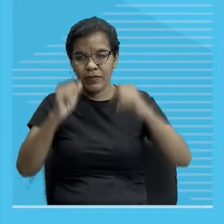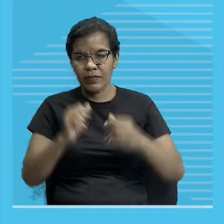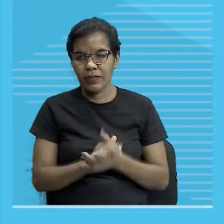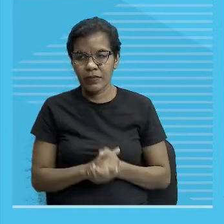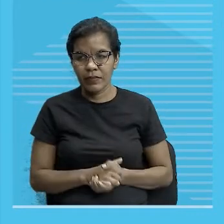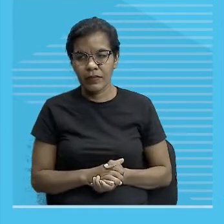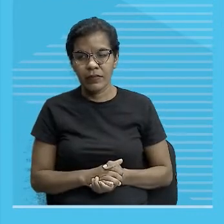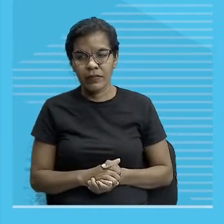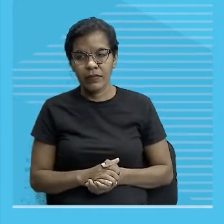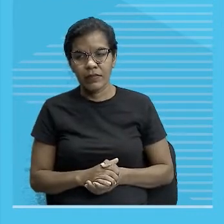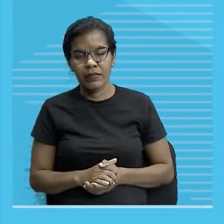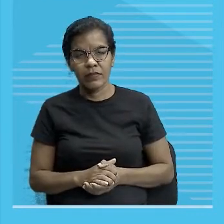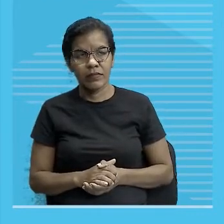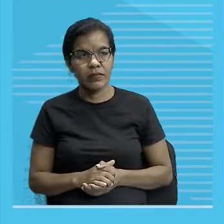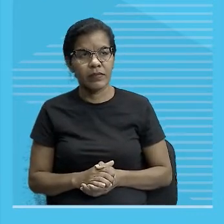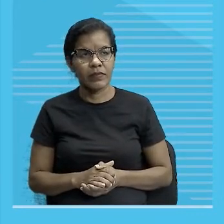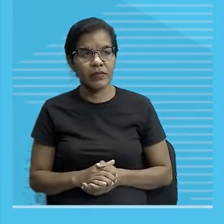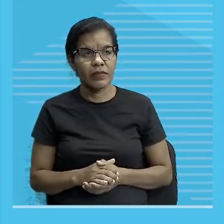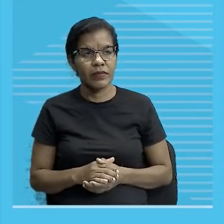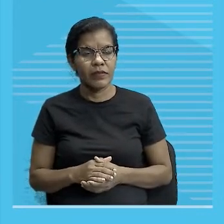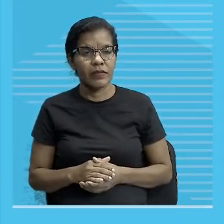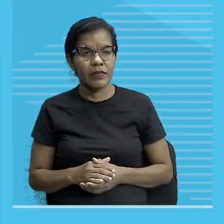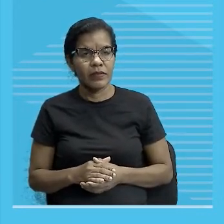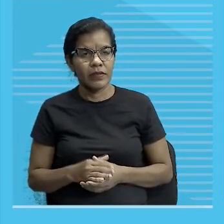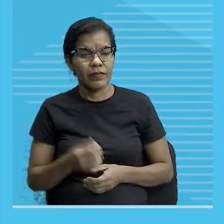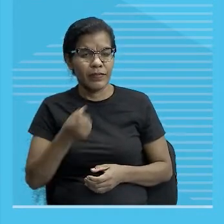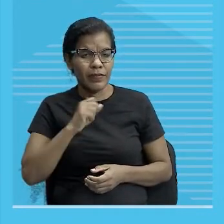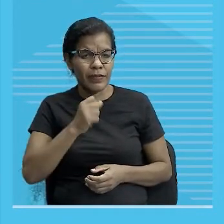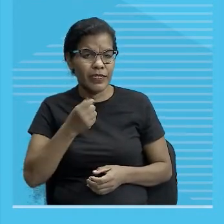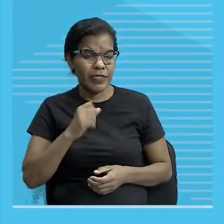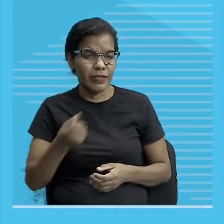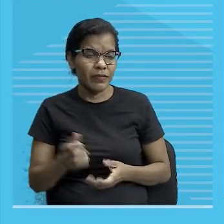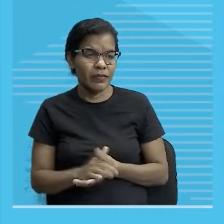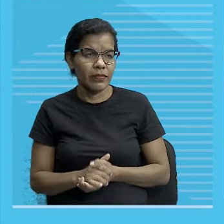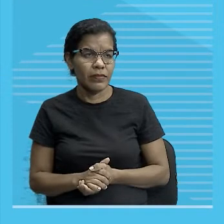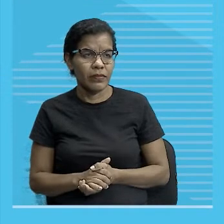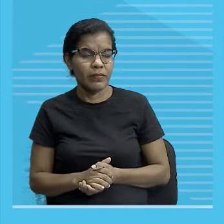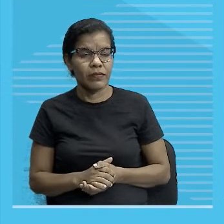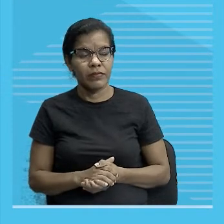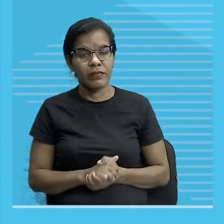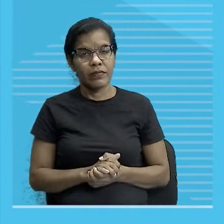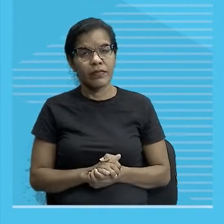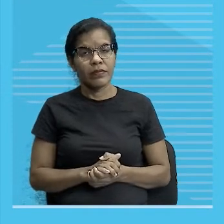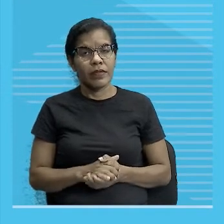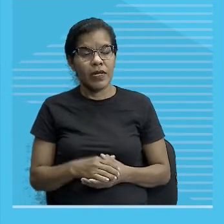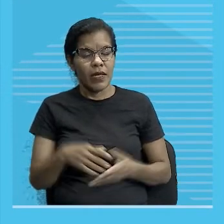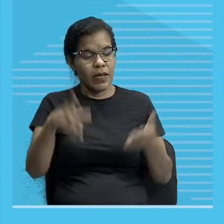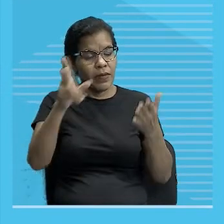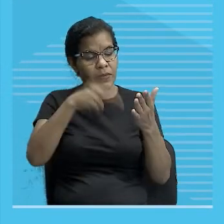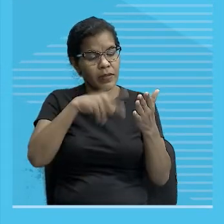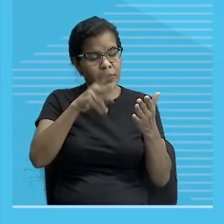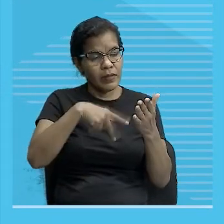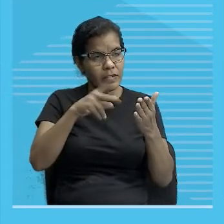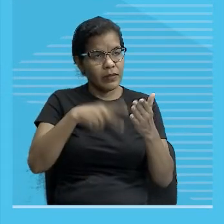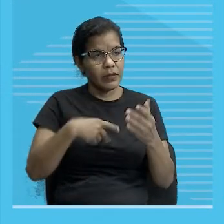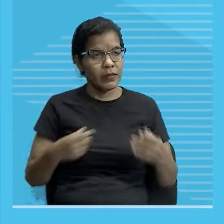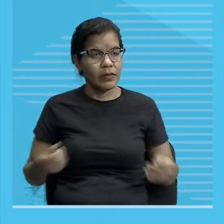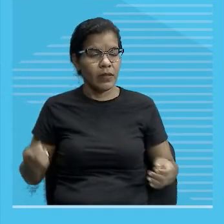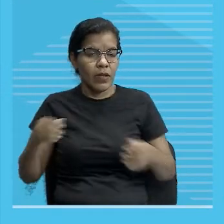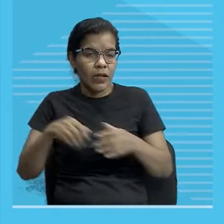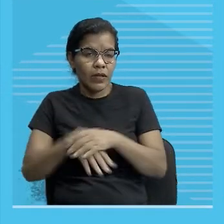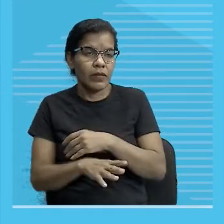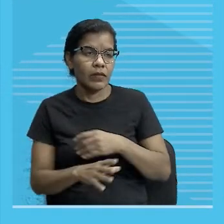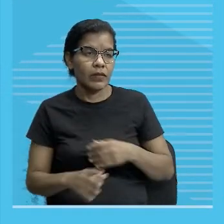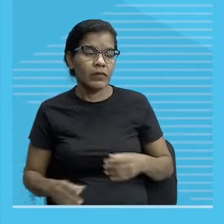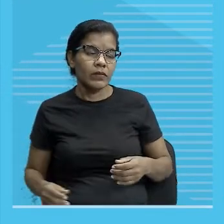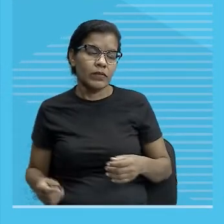esteja numa manchete de uma notícia. Bom, claro que ao ler o corpo da notícia, ao adentrar